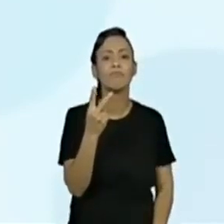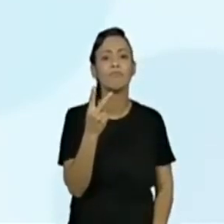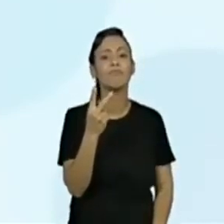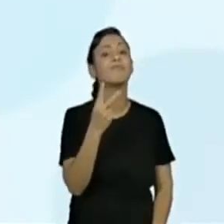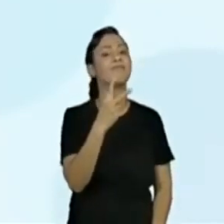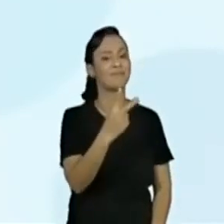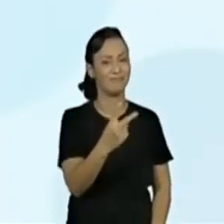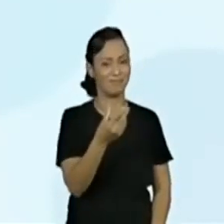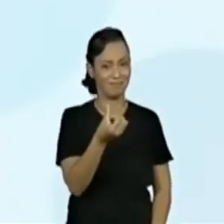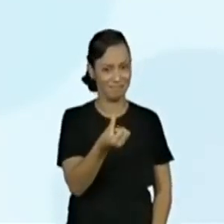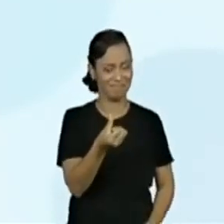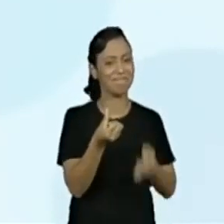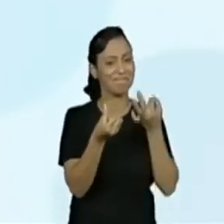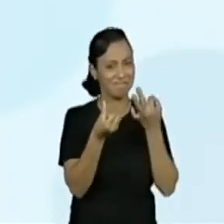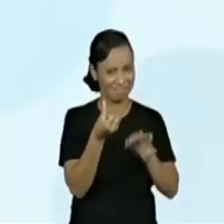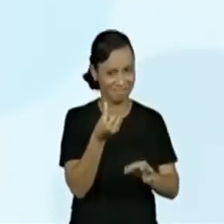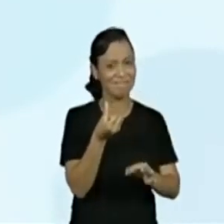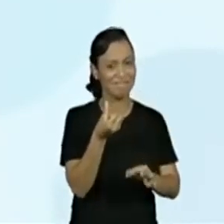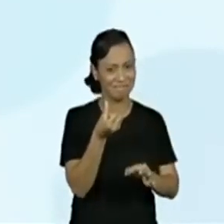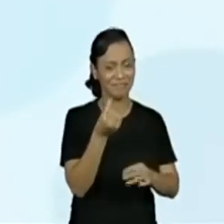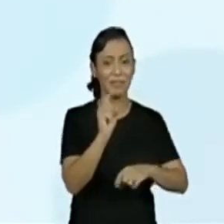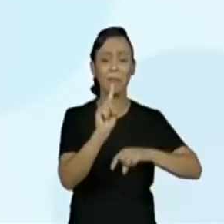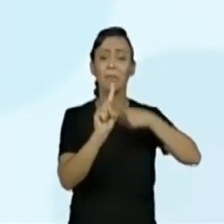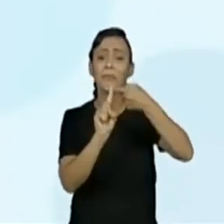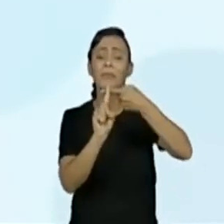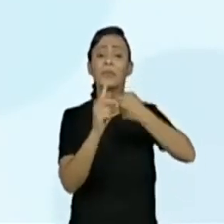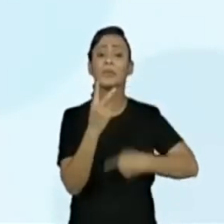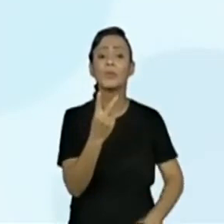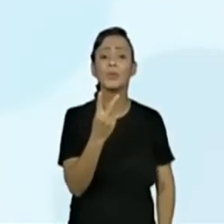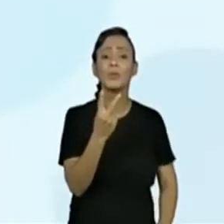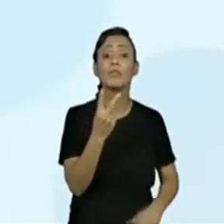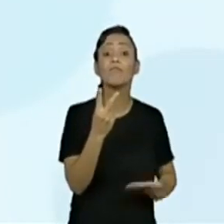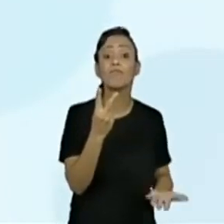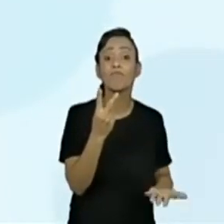26, já colocaram. 26 mais 2,